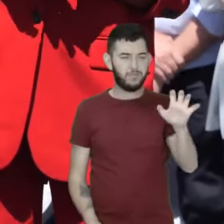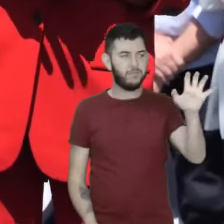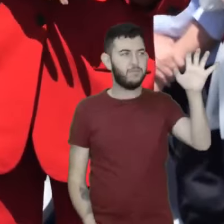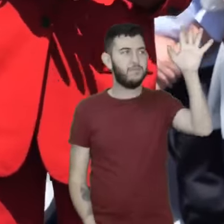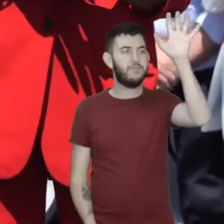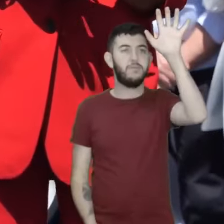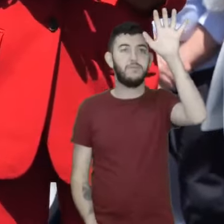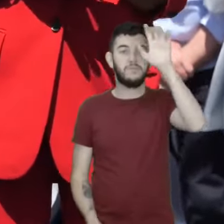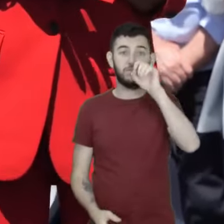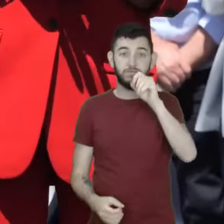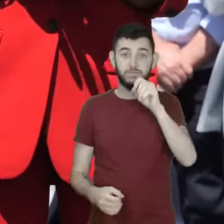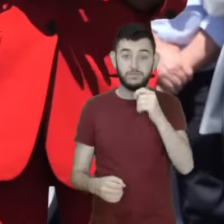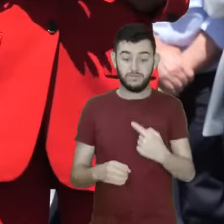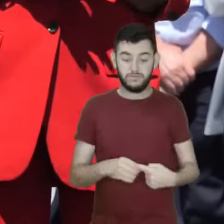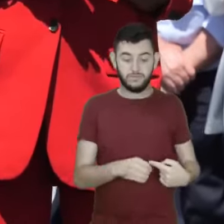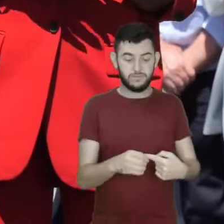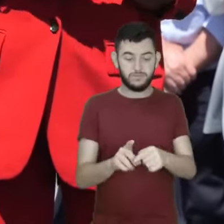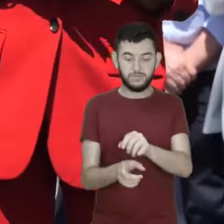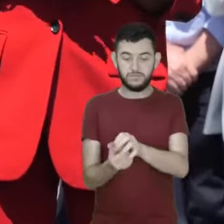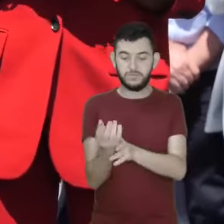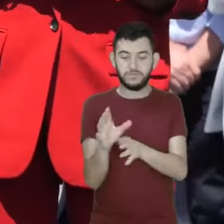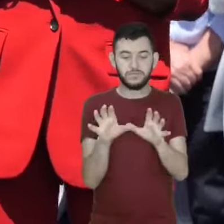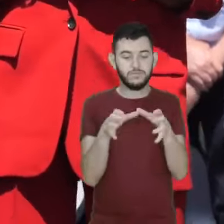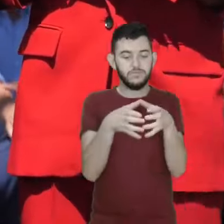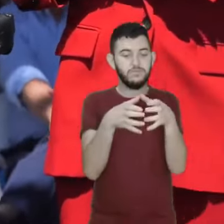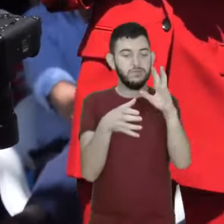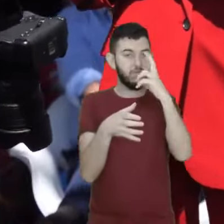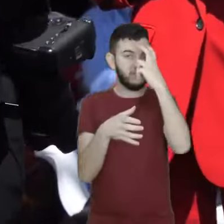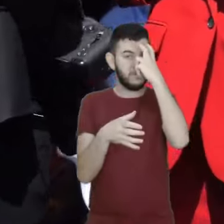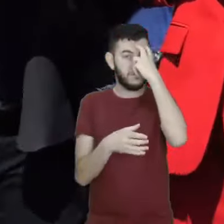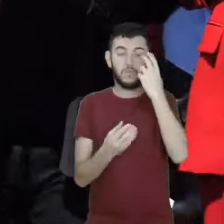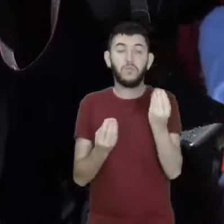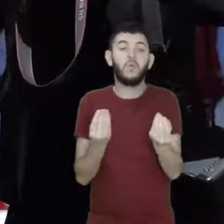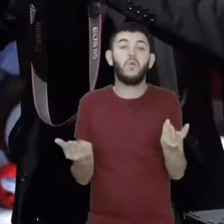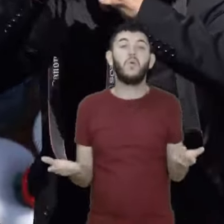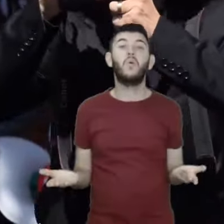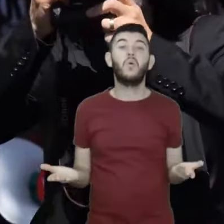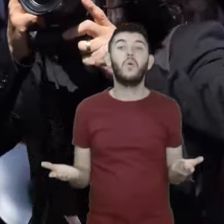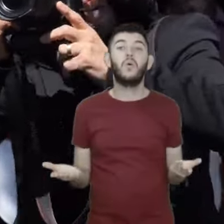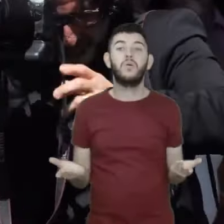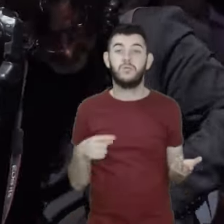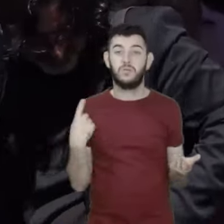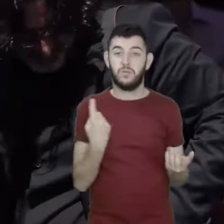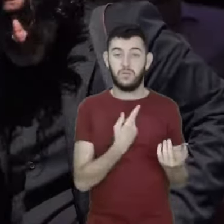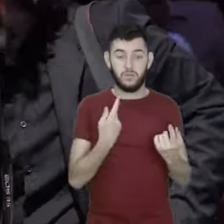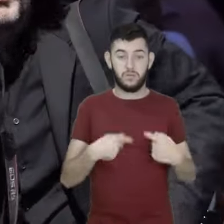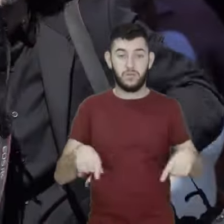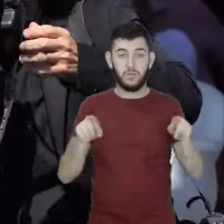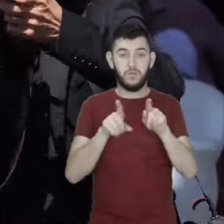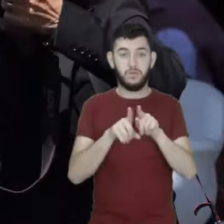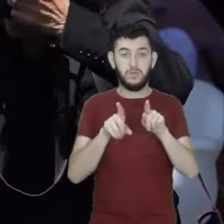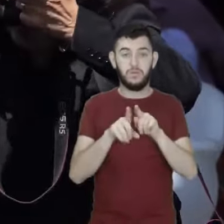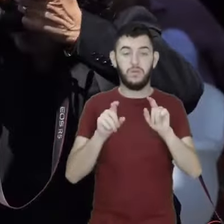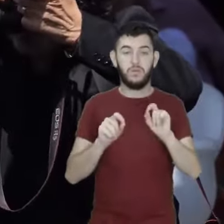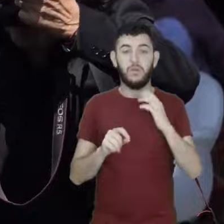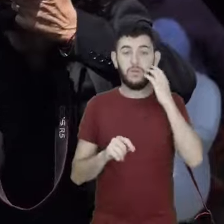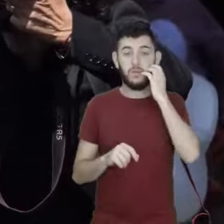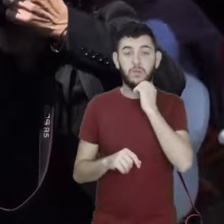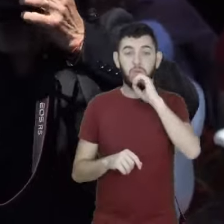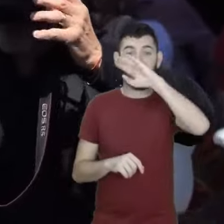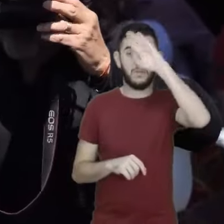cultura. Para quê? Porque nós precisamos nacionalizar a diversidade cultural